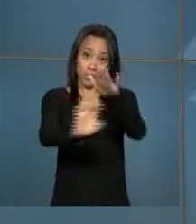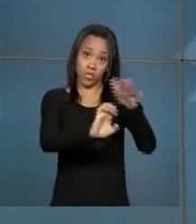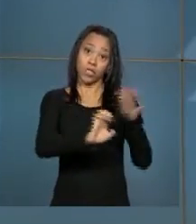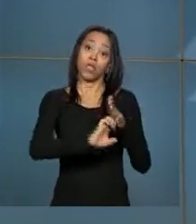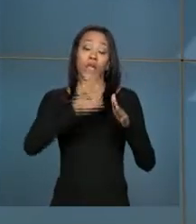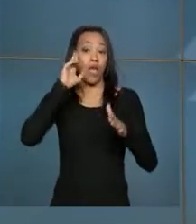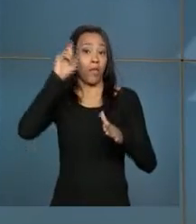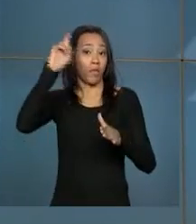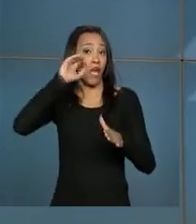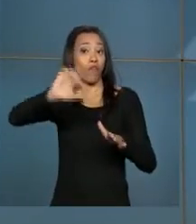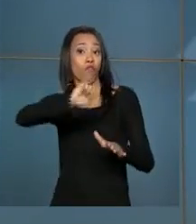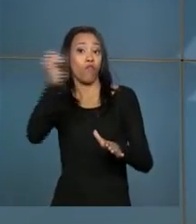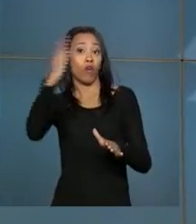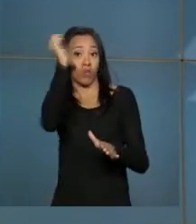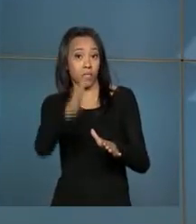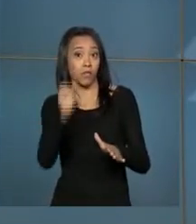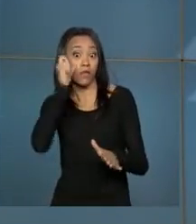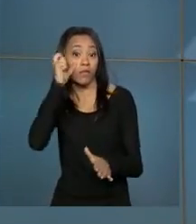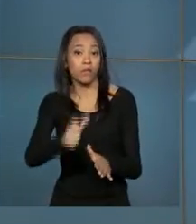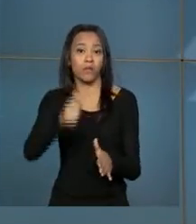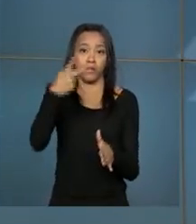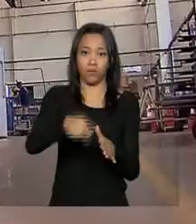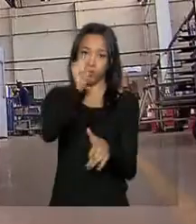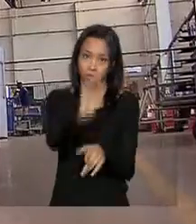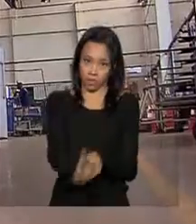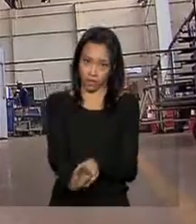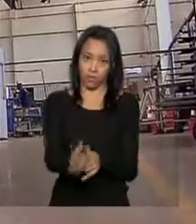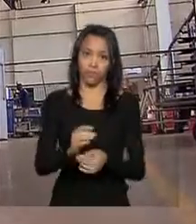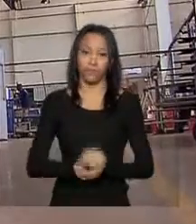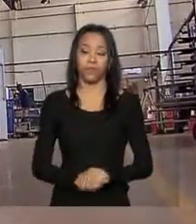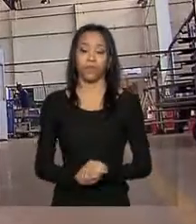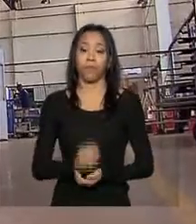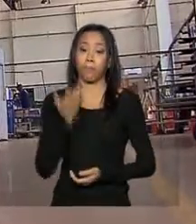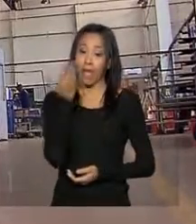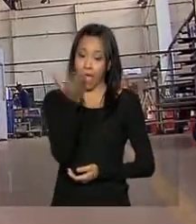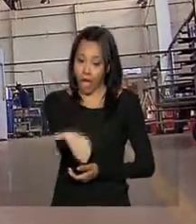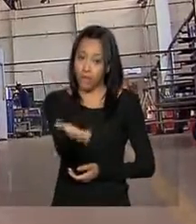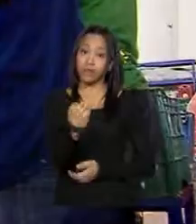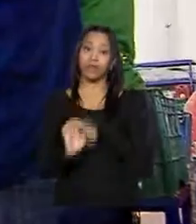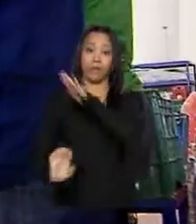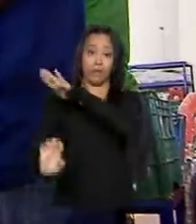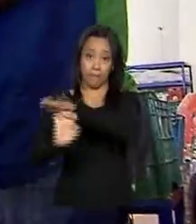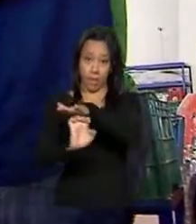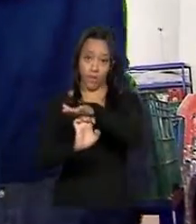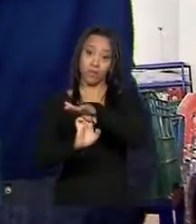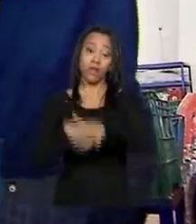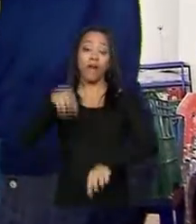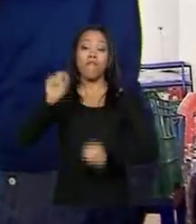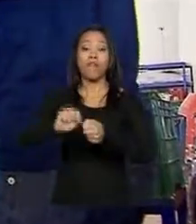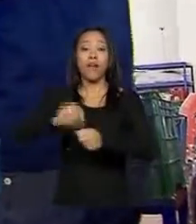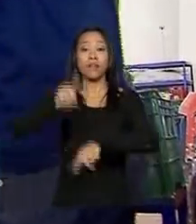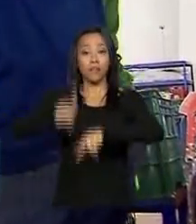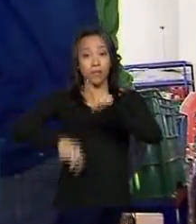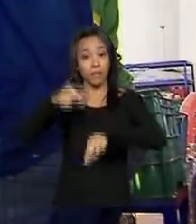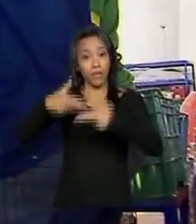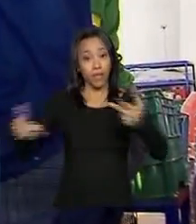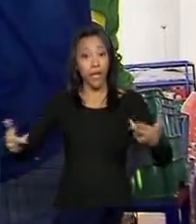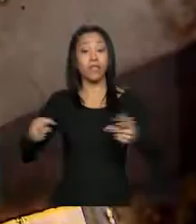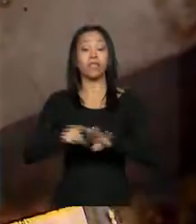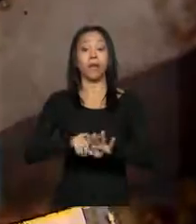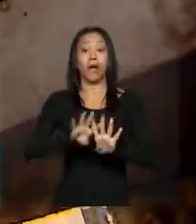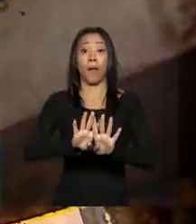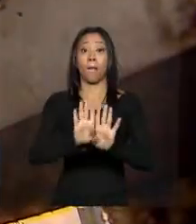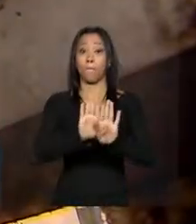estrangeiro que quer investir no Brasil. Essa empresa com sede em Brasília fabrica equipamentos para portões